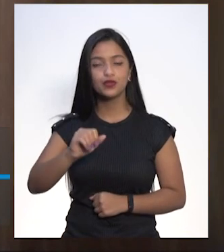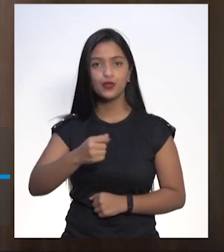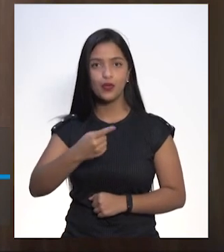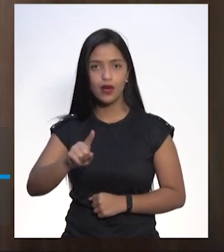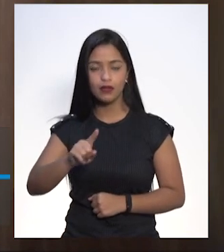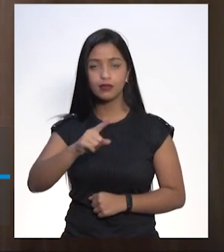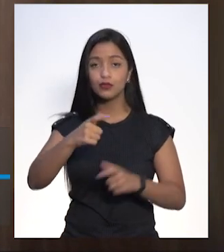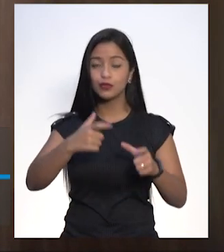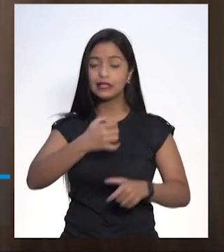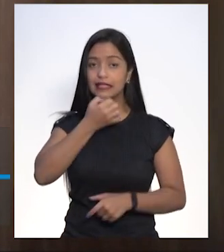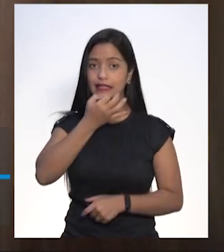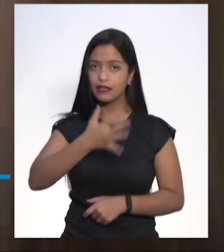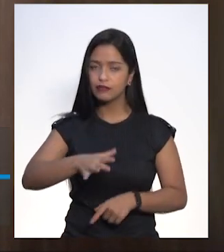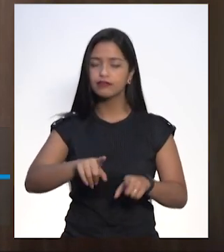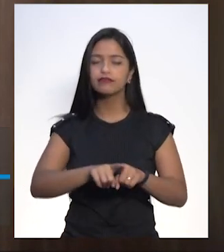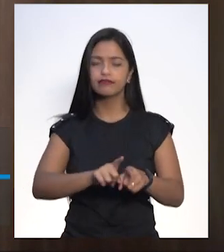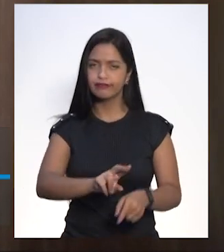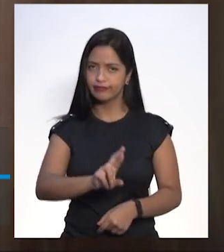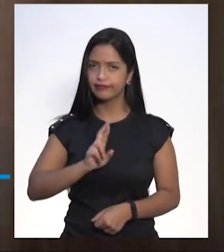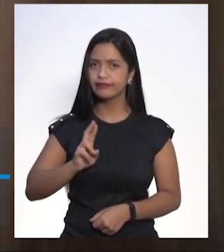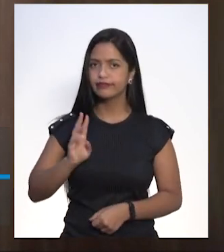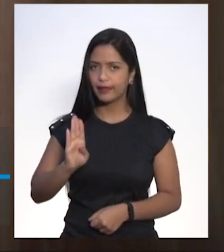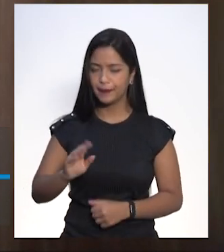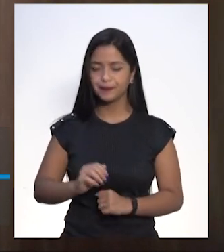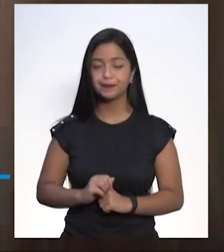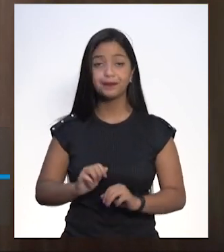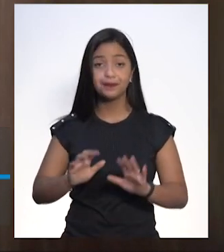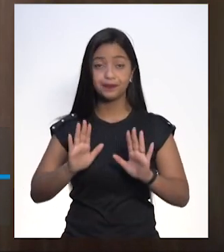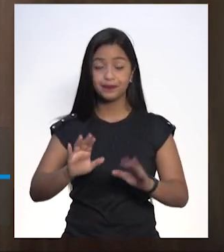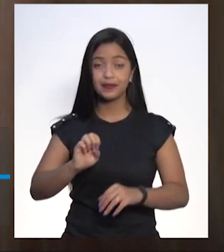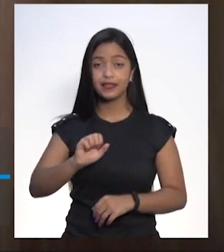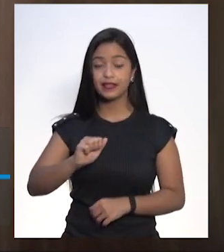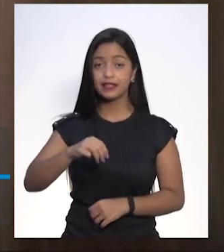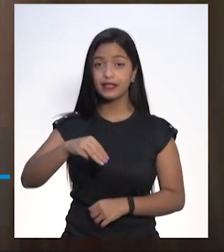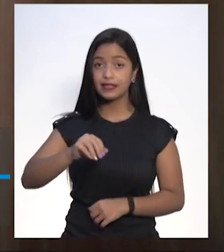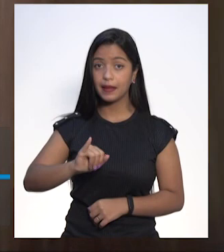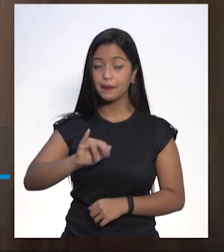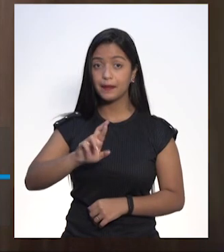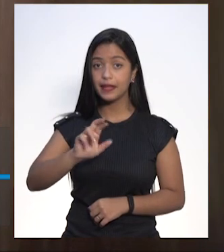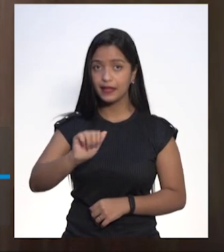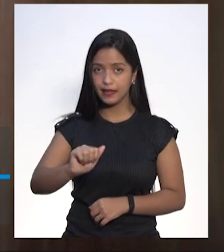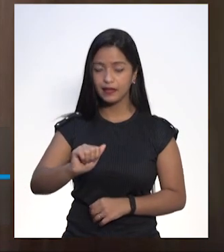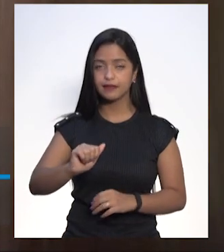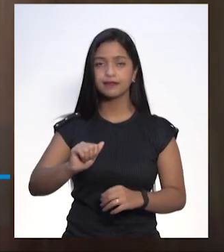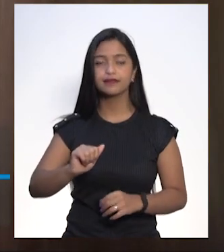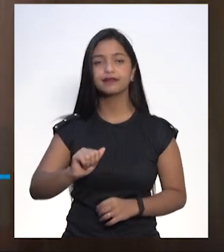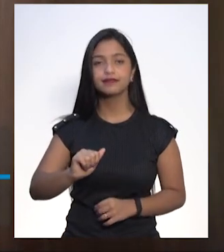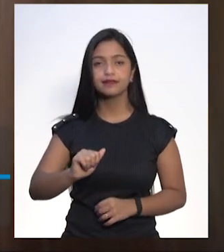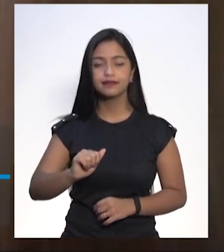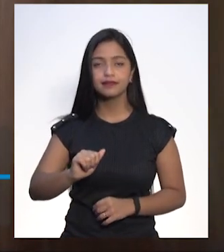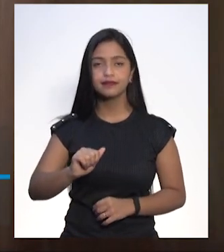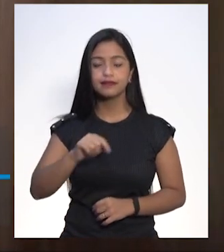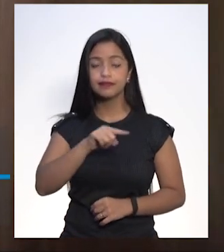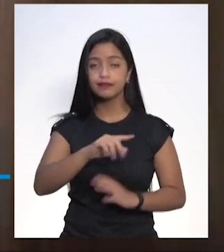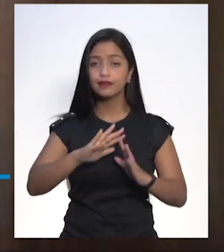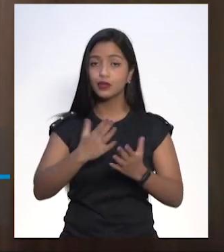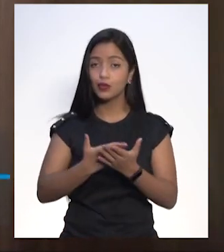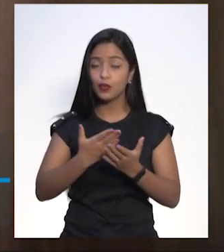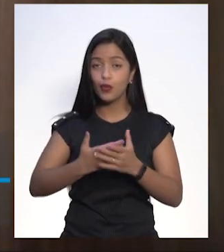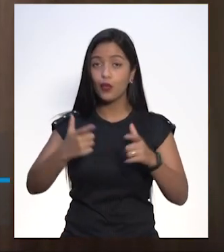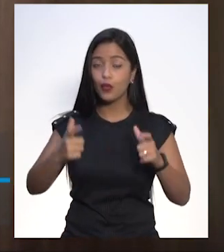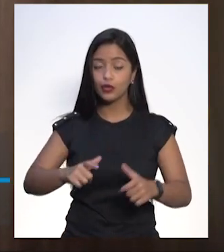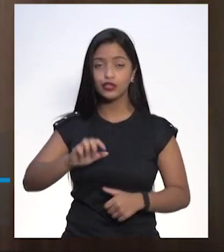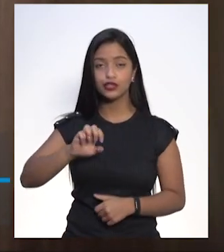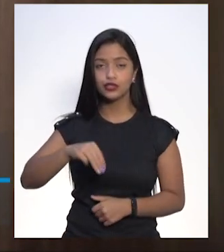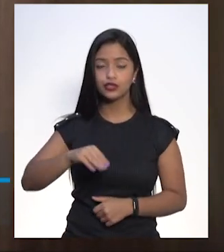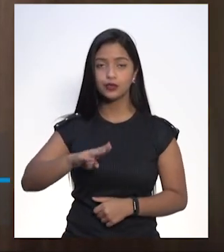disse que é letra B. Uhum. Já a Samira, da Escola Professora Mirna Elisa Bonassi, de Embu das Artes, ela